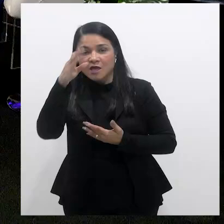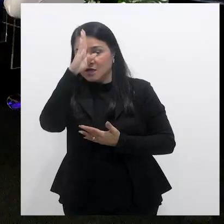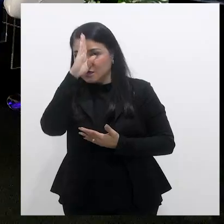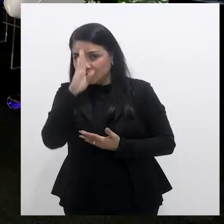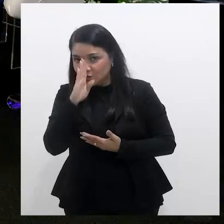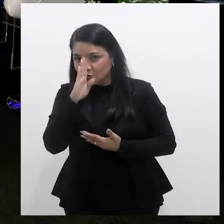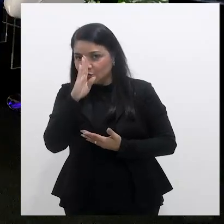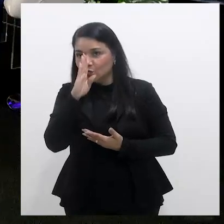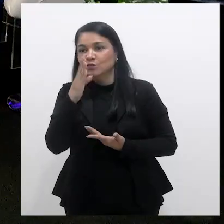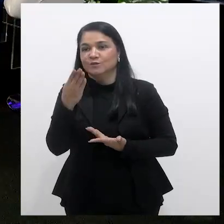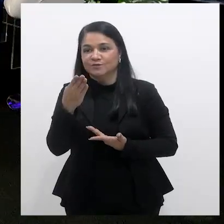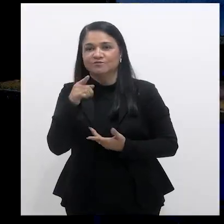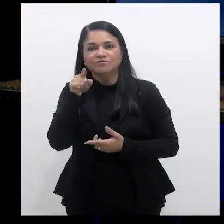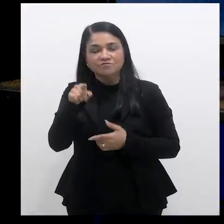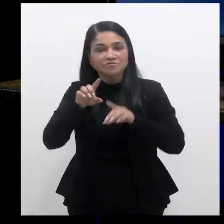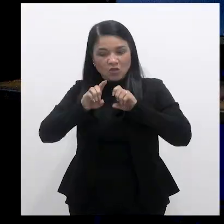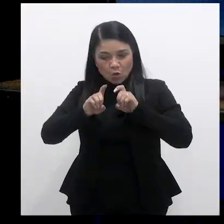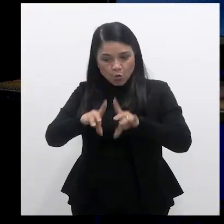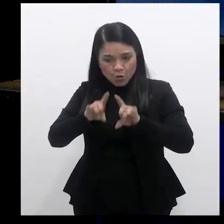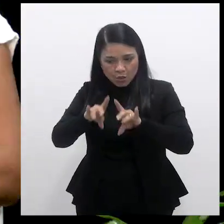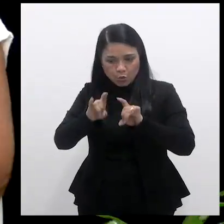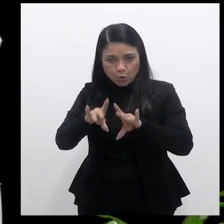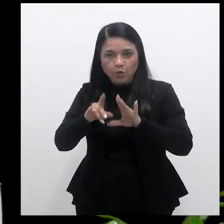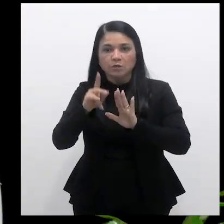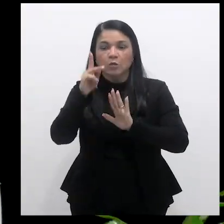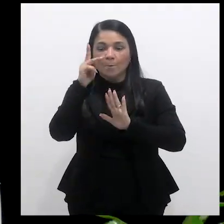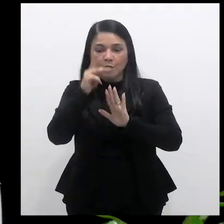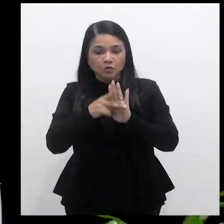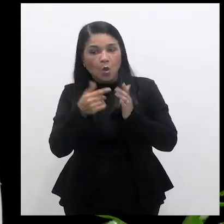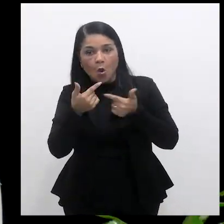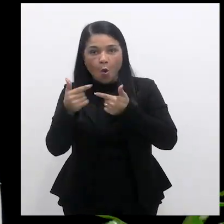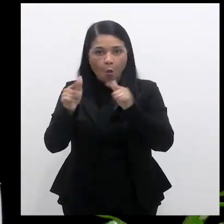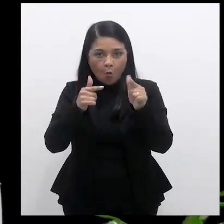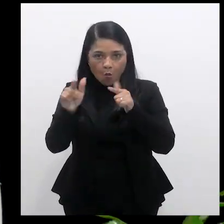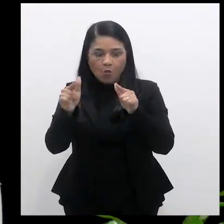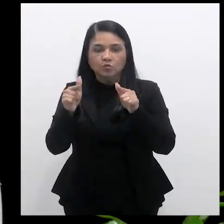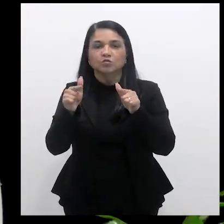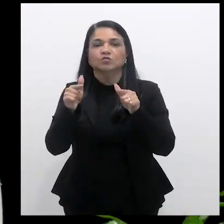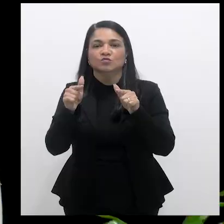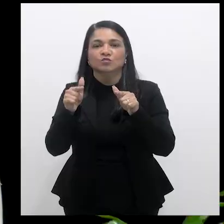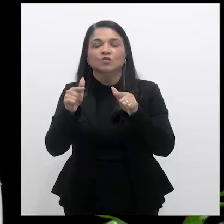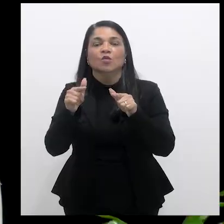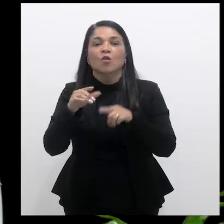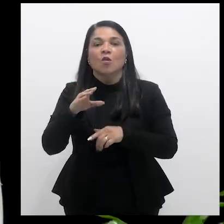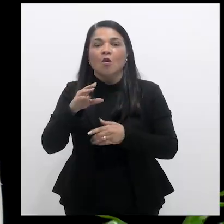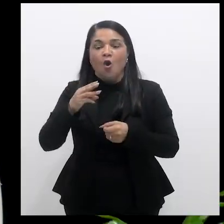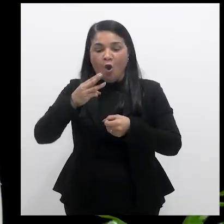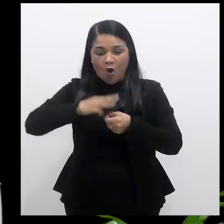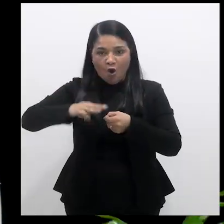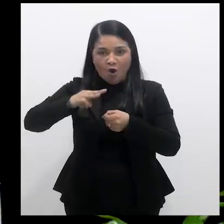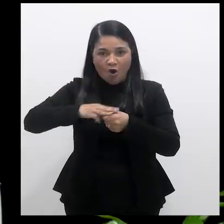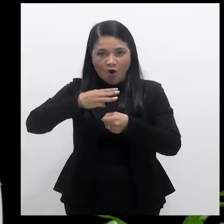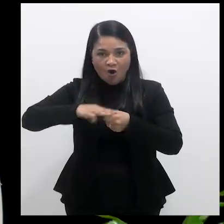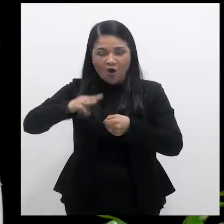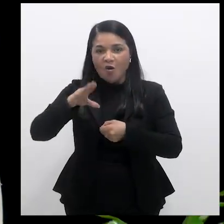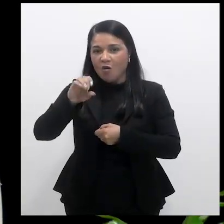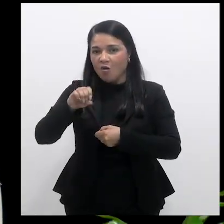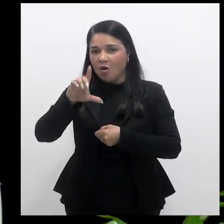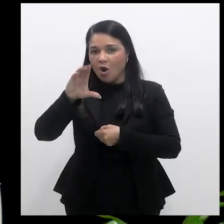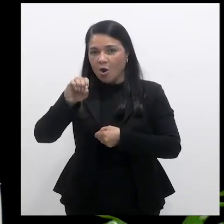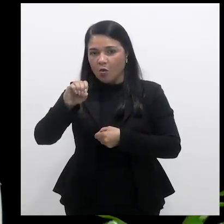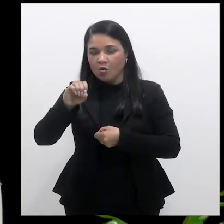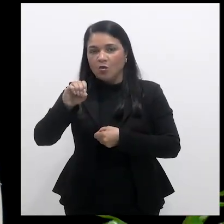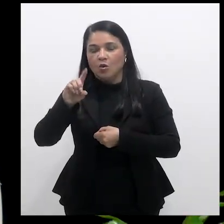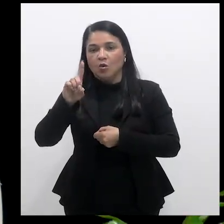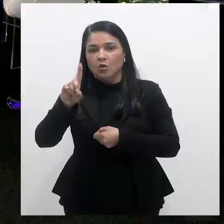aplicativos gratuitos que estão disponíveis. Mas você é curadora não só desse projeto, mas você também trabalha com outros projetos, inclusive o Olodum,